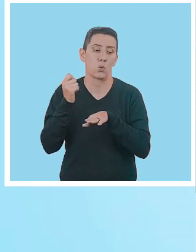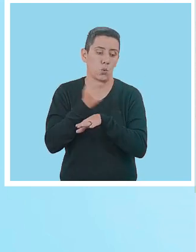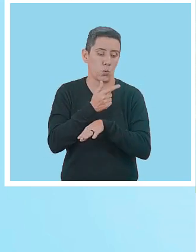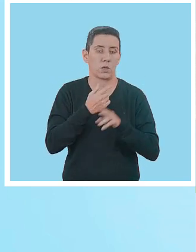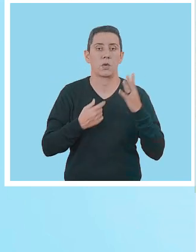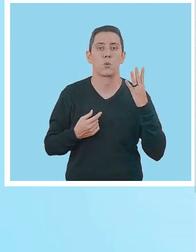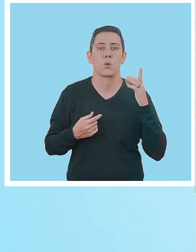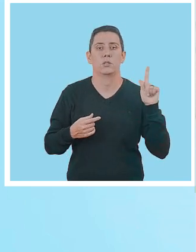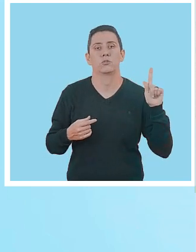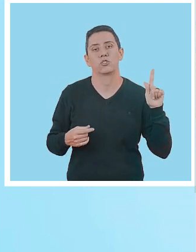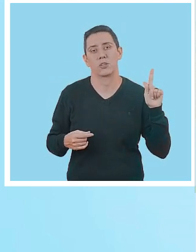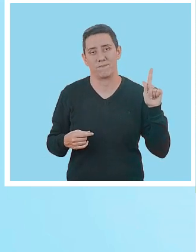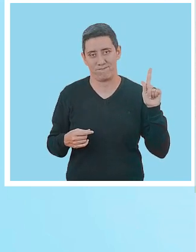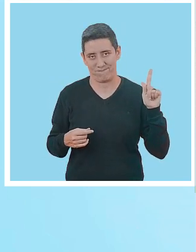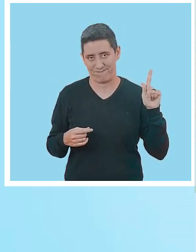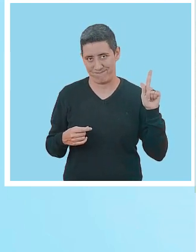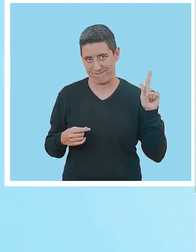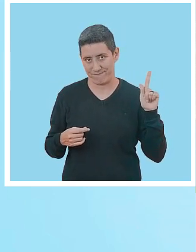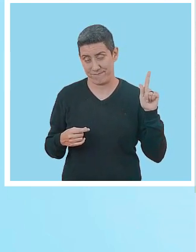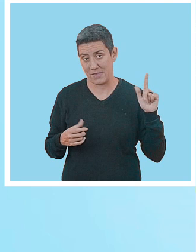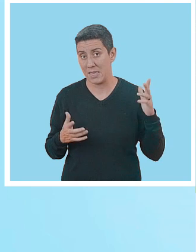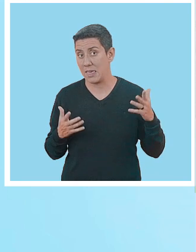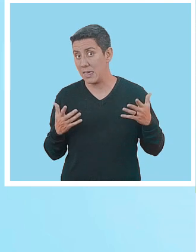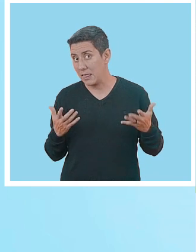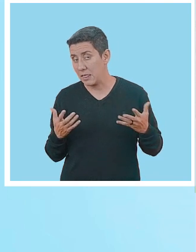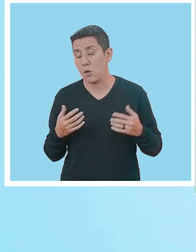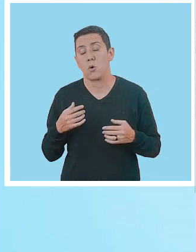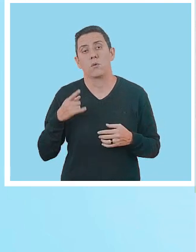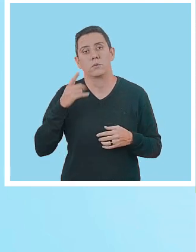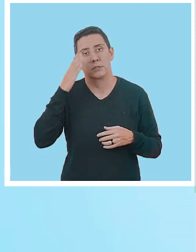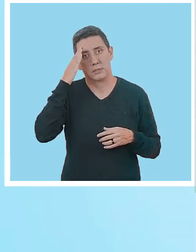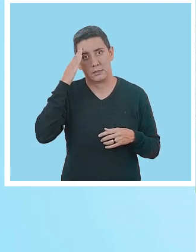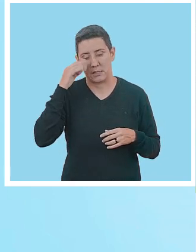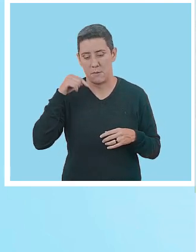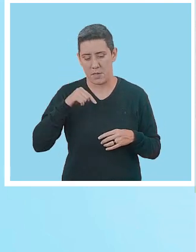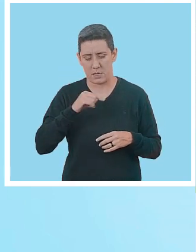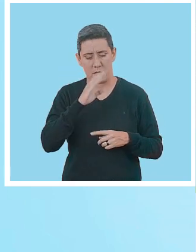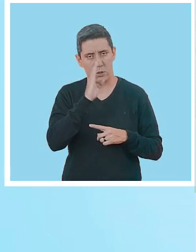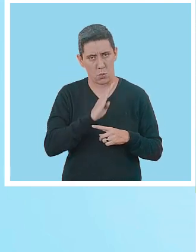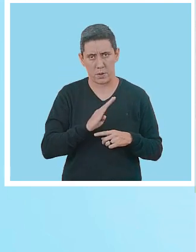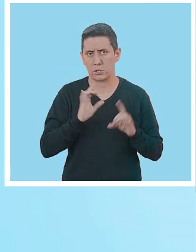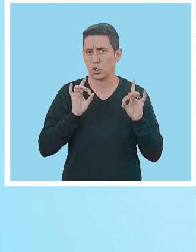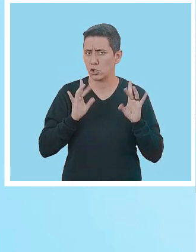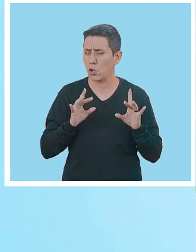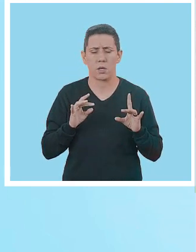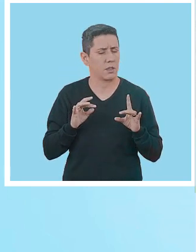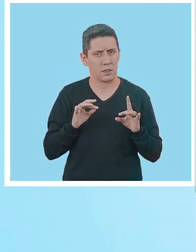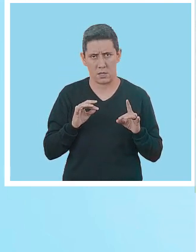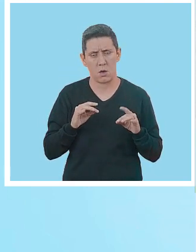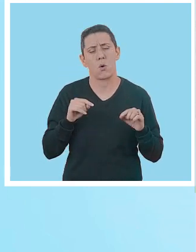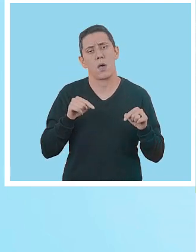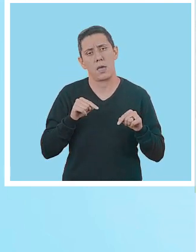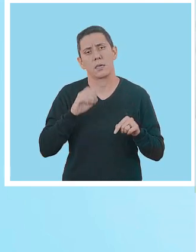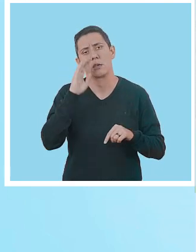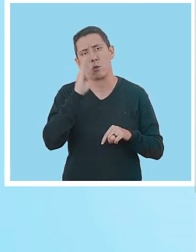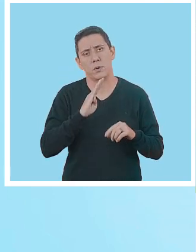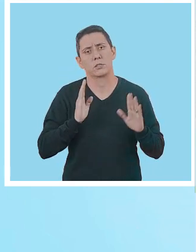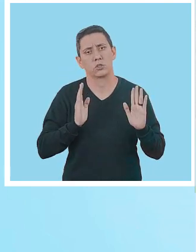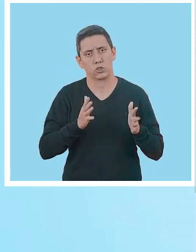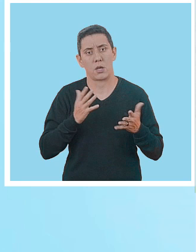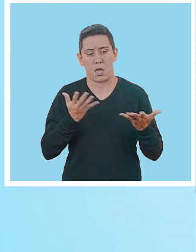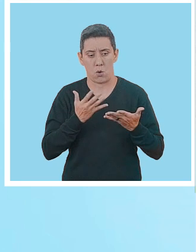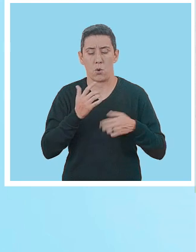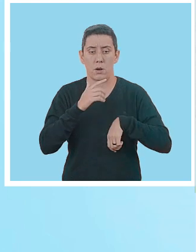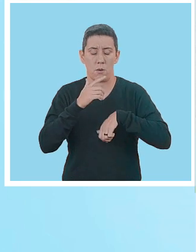4G então a expansão da matriz elétrica não só que no Brasil aqui no Brasil está passando por um problema